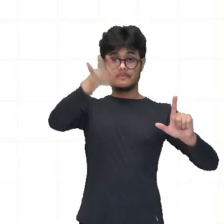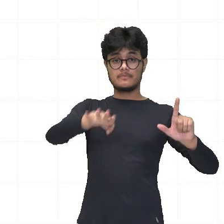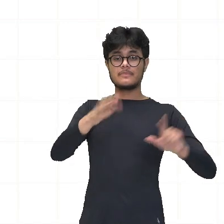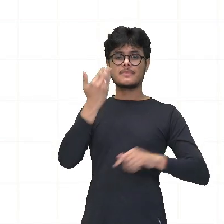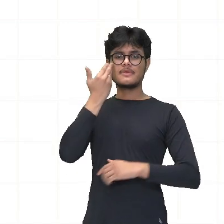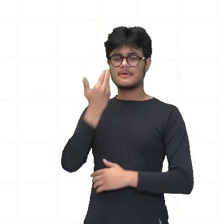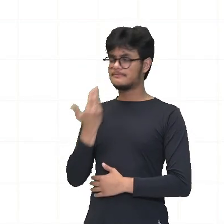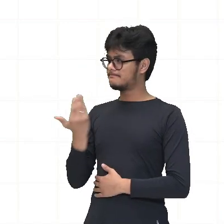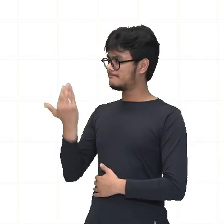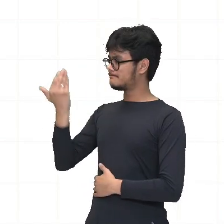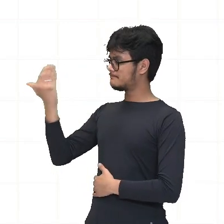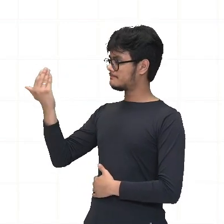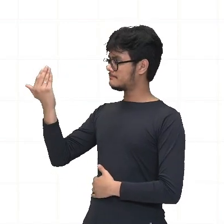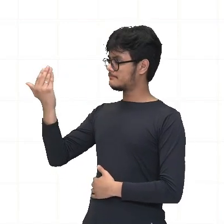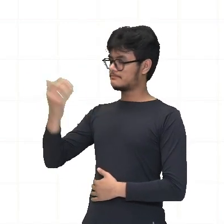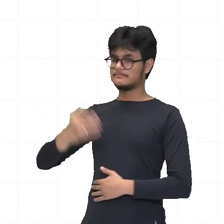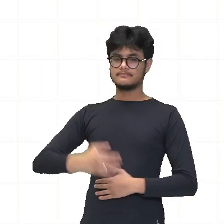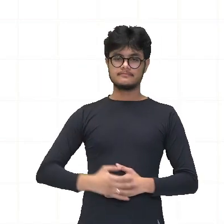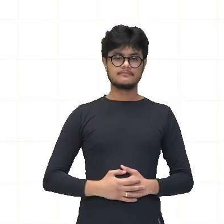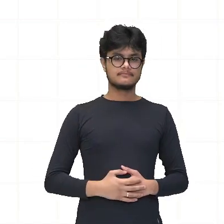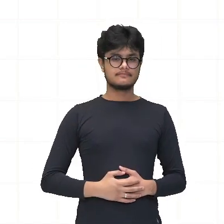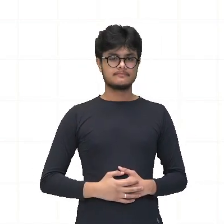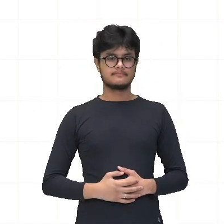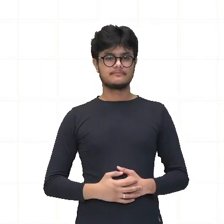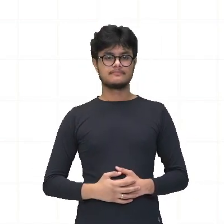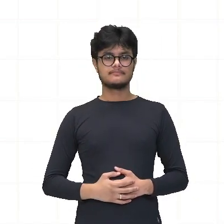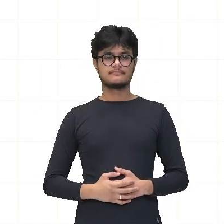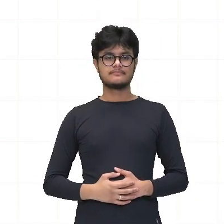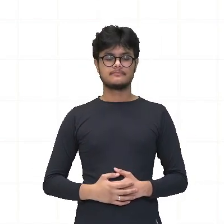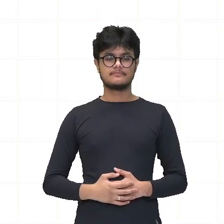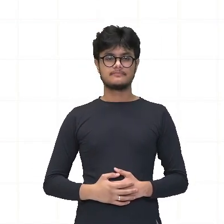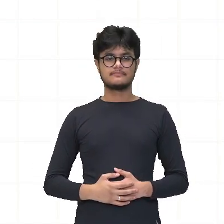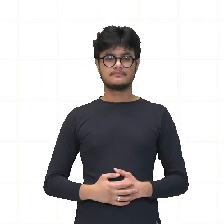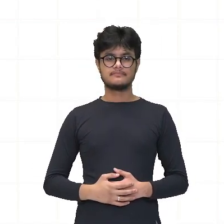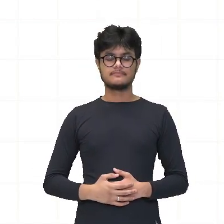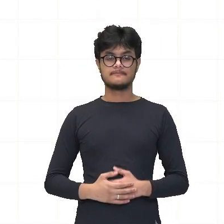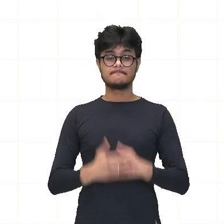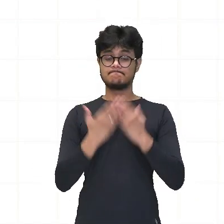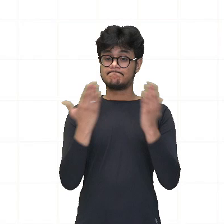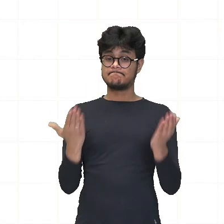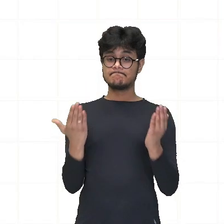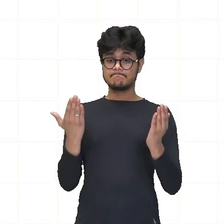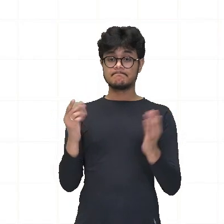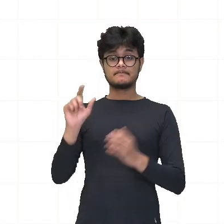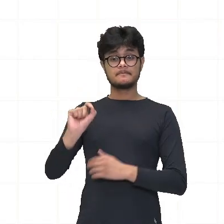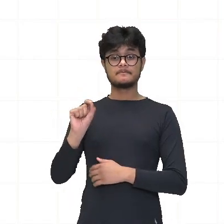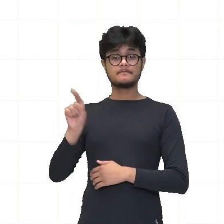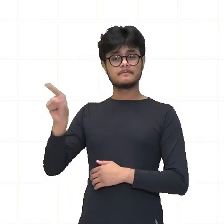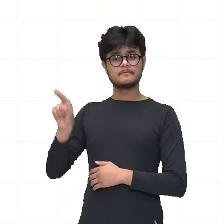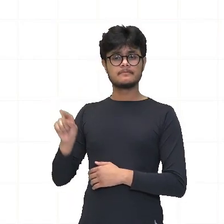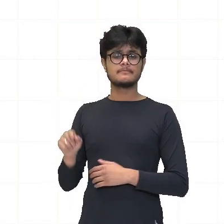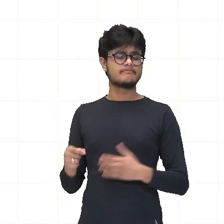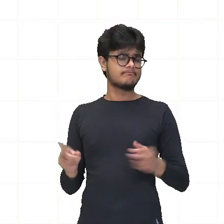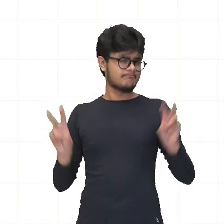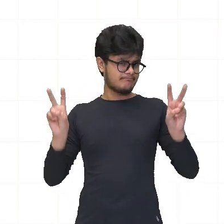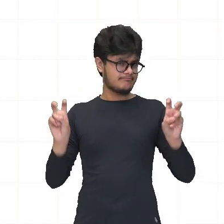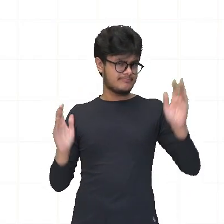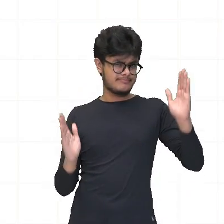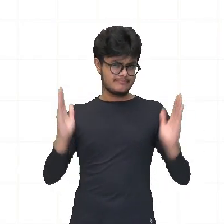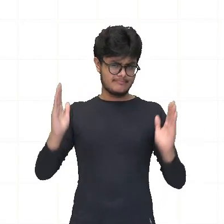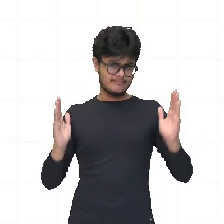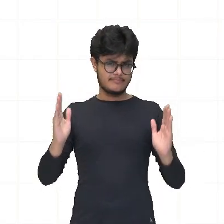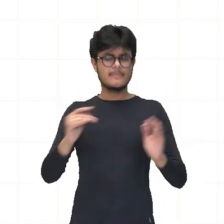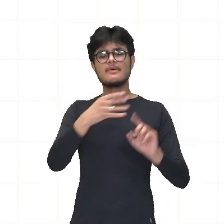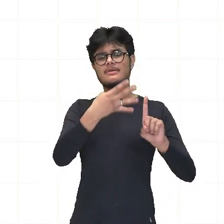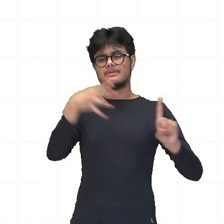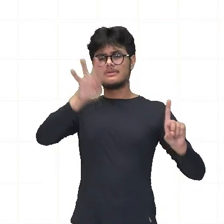esses fluxos migratórios, né, ou as migrações, o motivo que a gente verificou, e aí a gente tem um panorama geral,